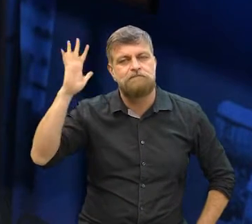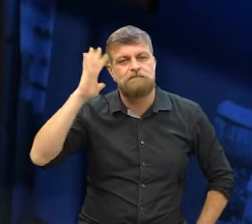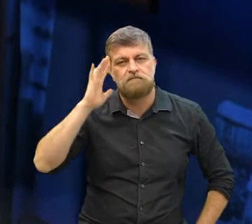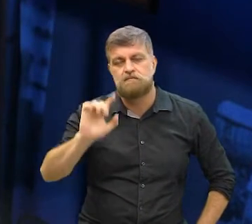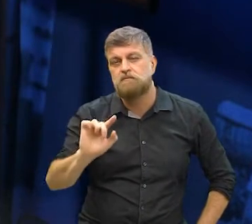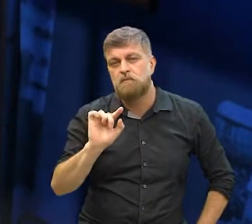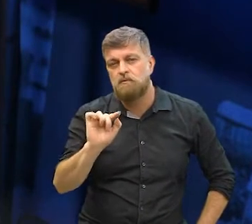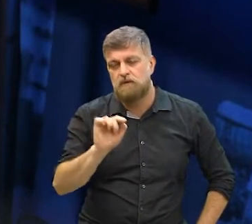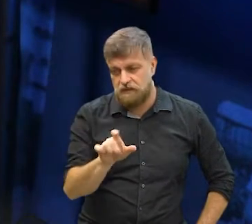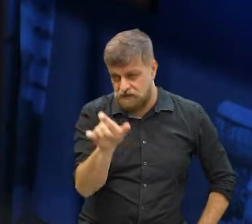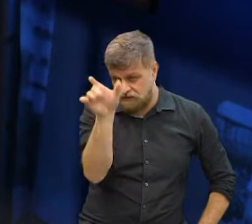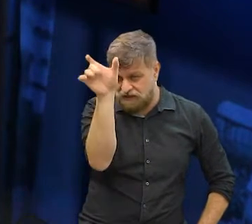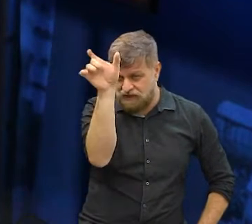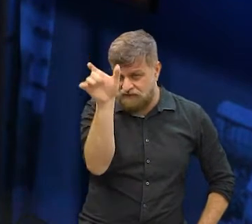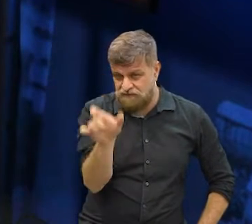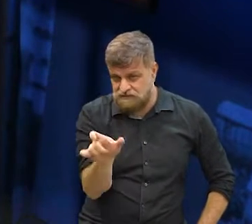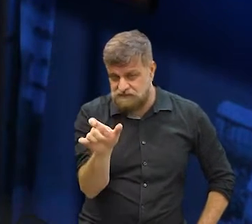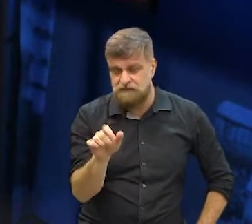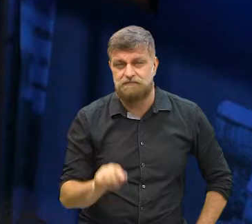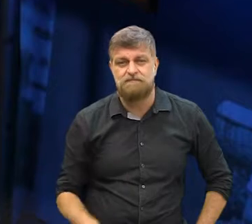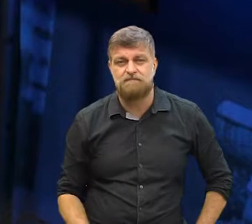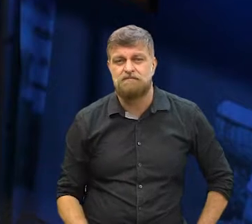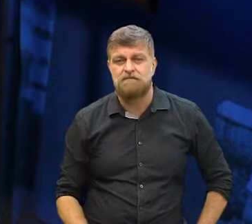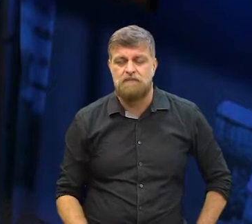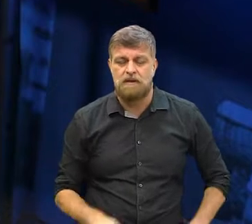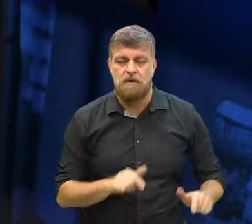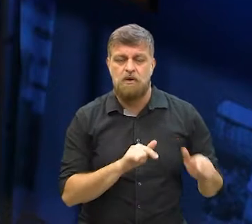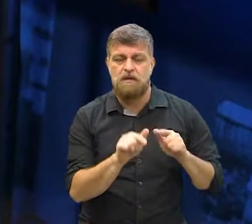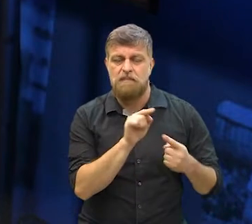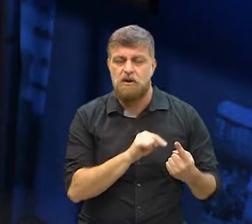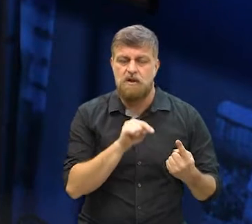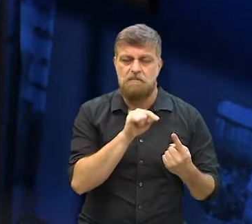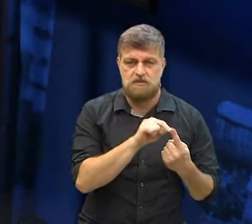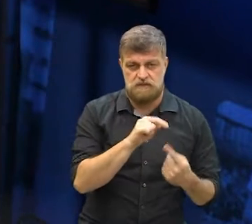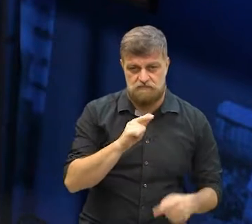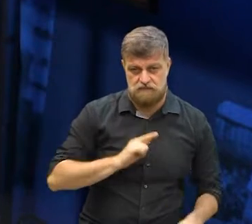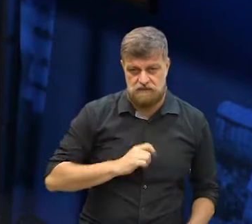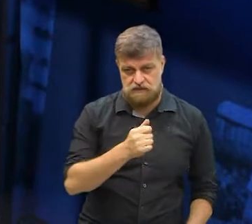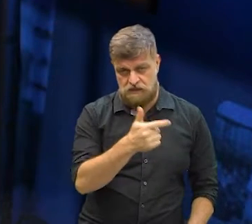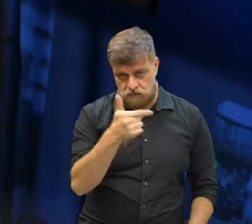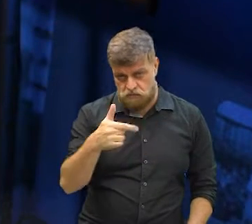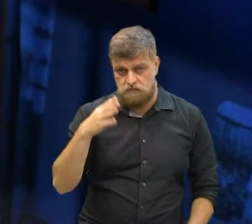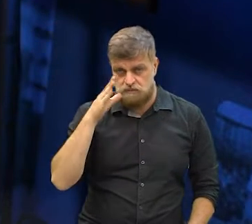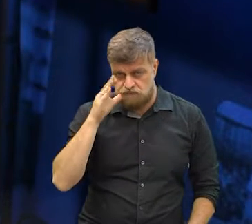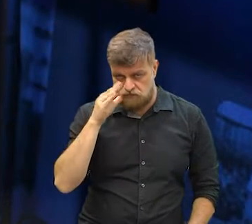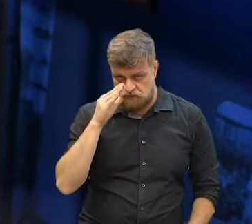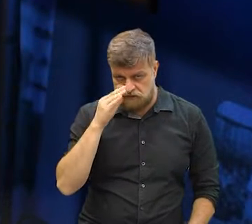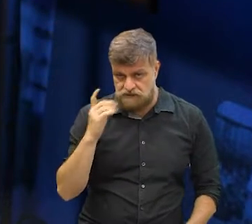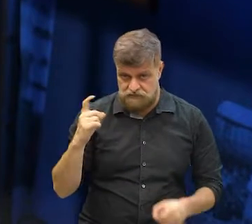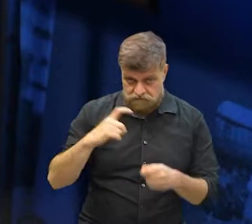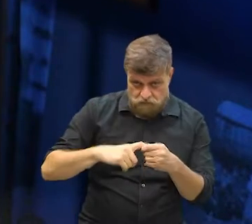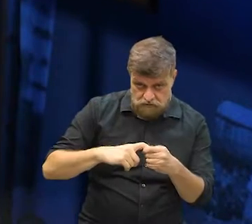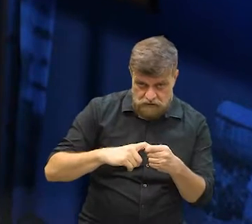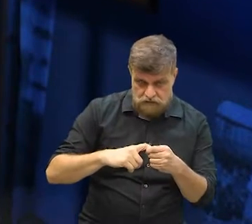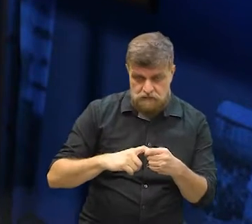pensar, então? Você quer quais são os objetivos do seu negócio? Você quer voltar a ter as 12 meninas,